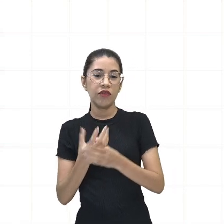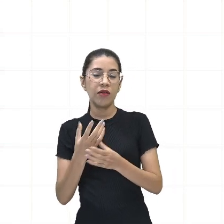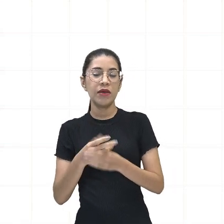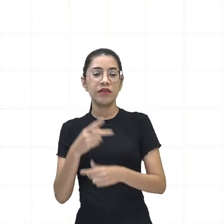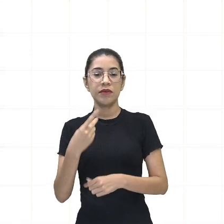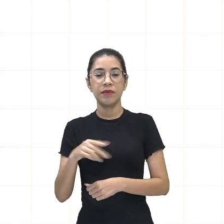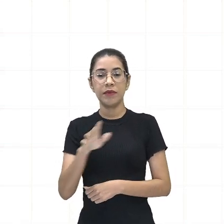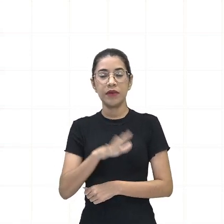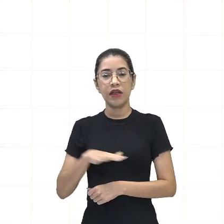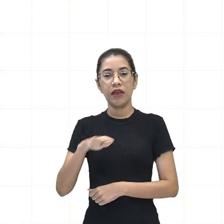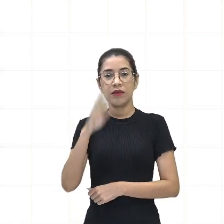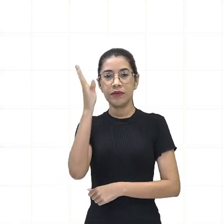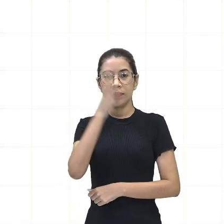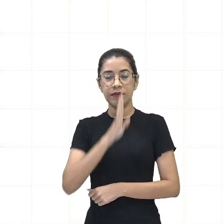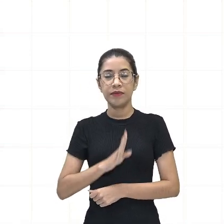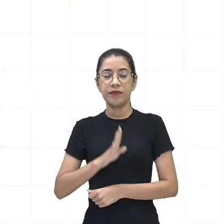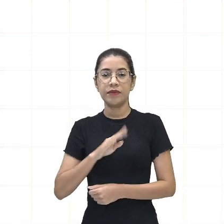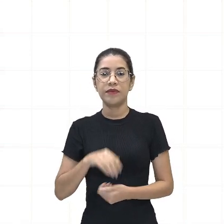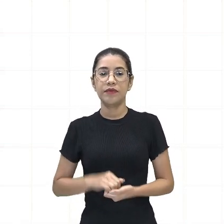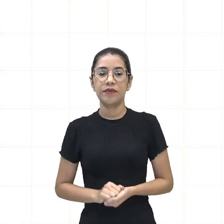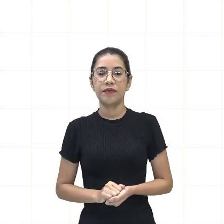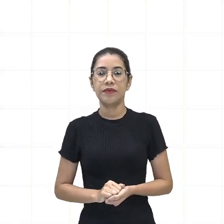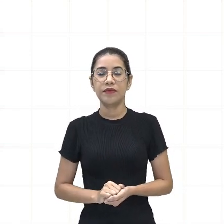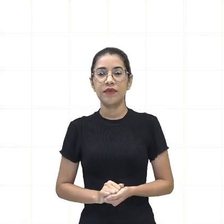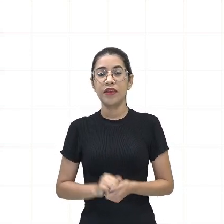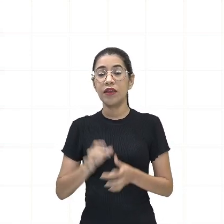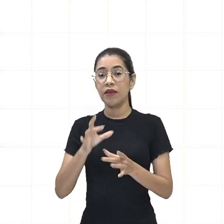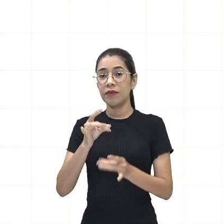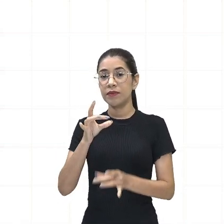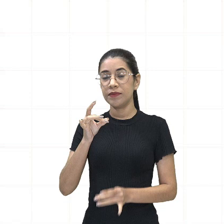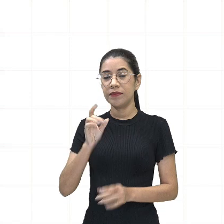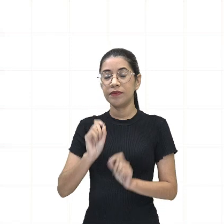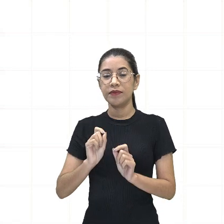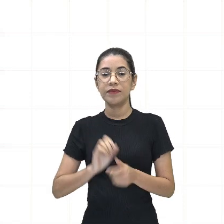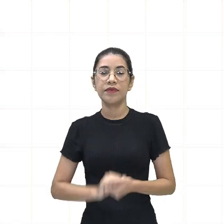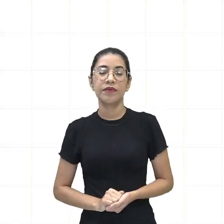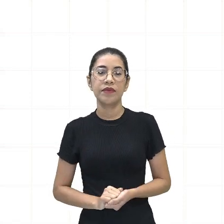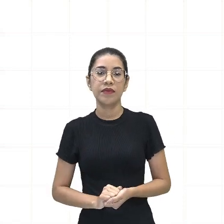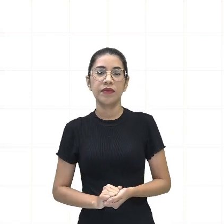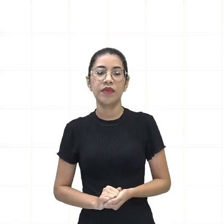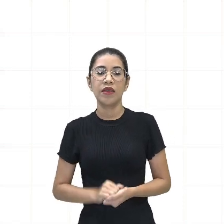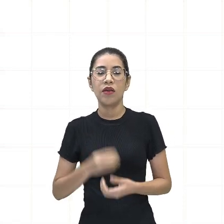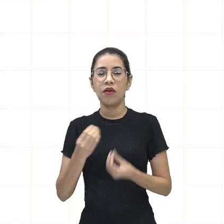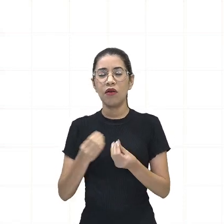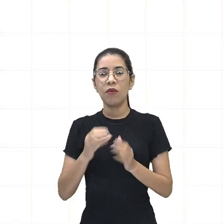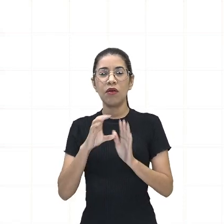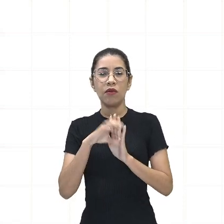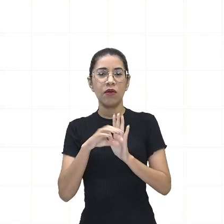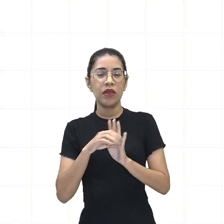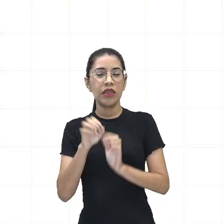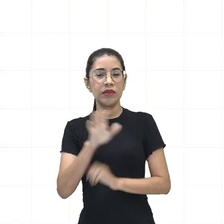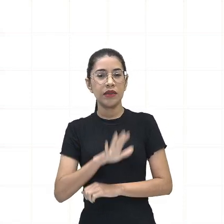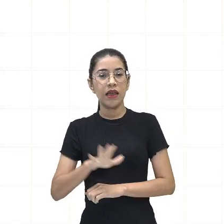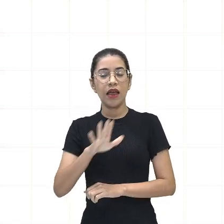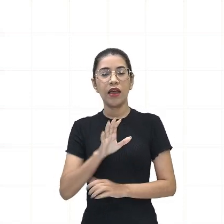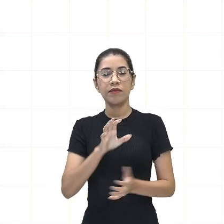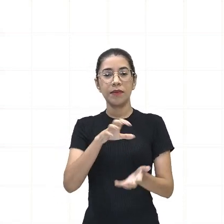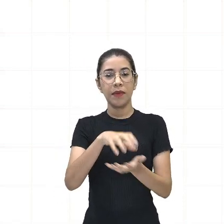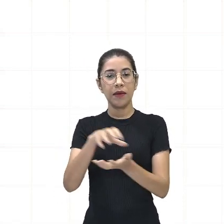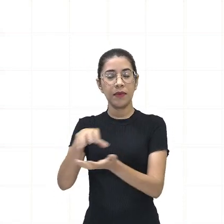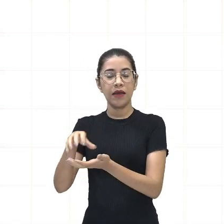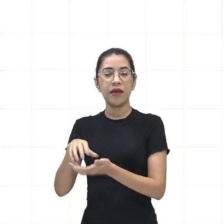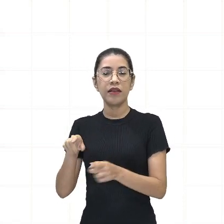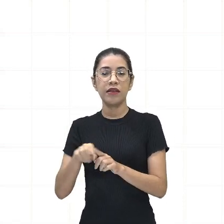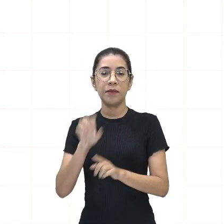sobre a formação territorial do Brasil. No detalhamento, nós vamos verificar aí o conceito de região e as regiões